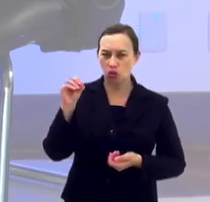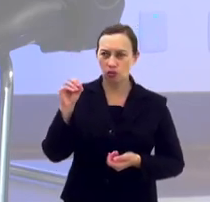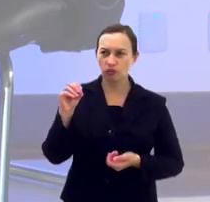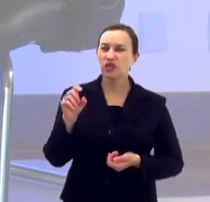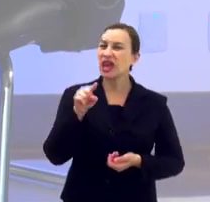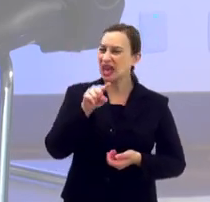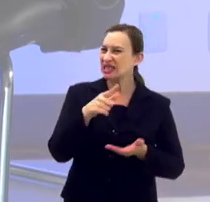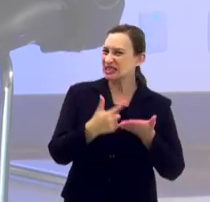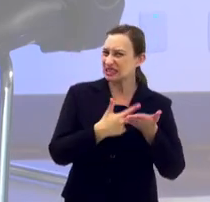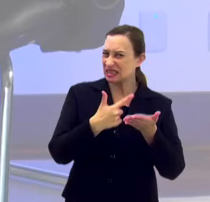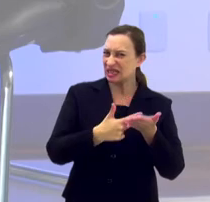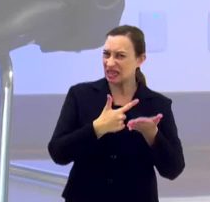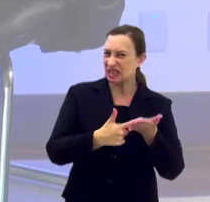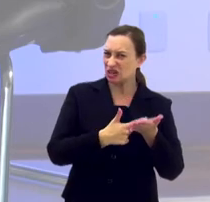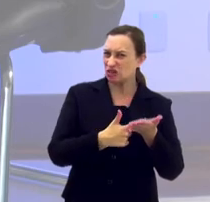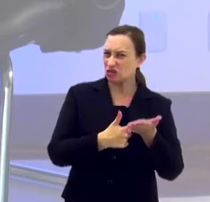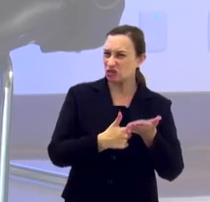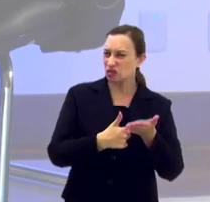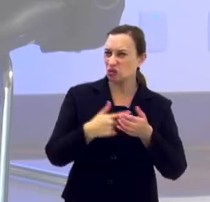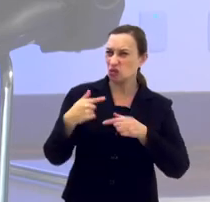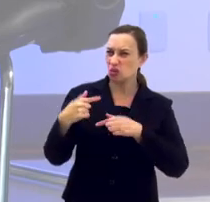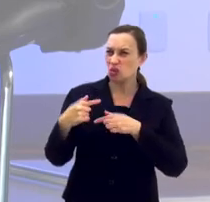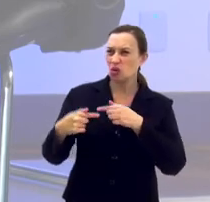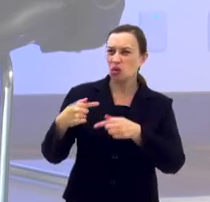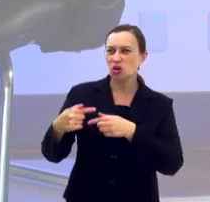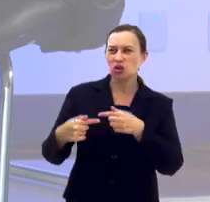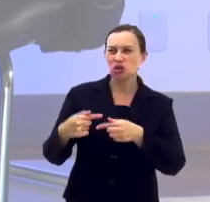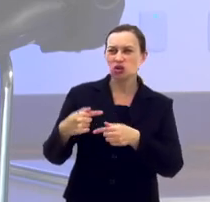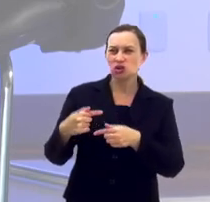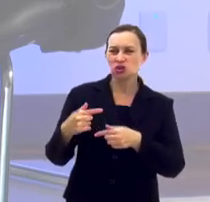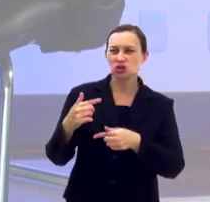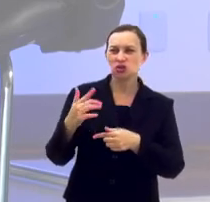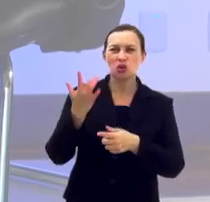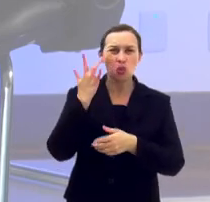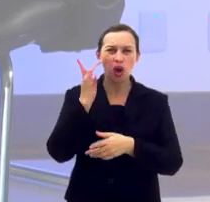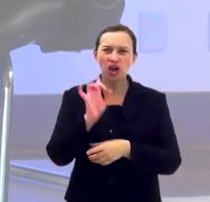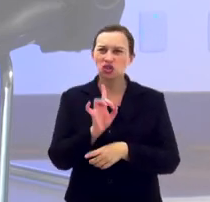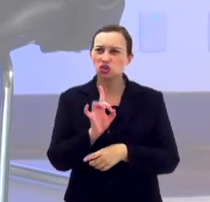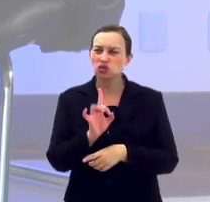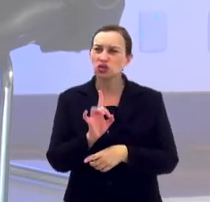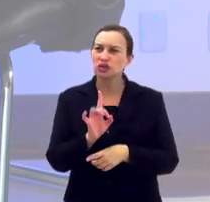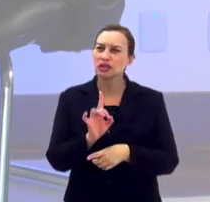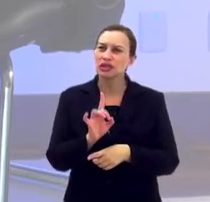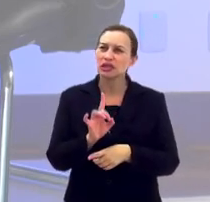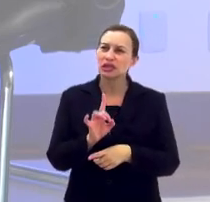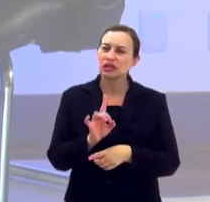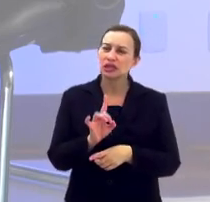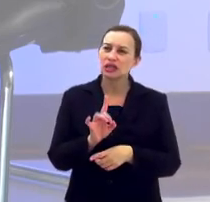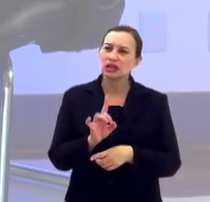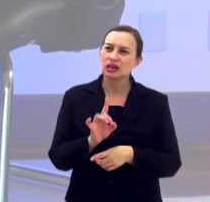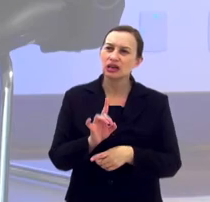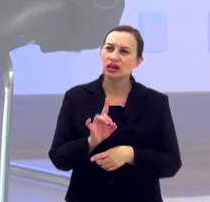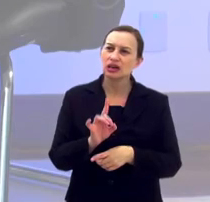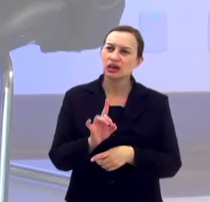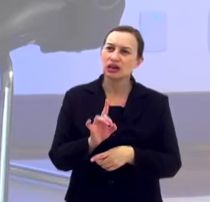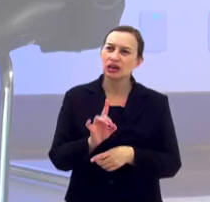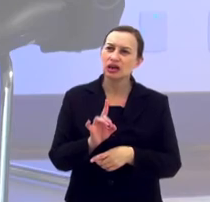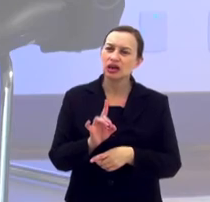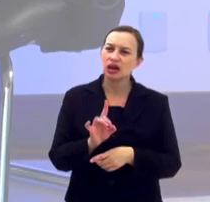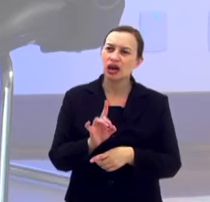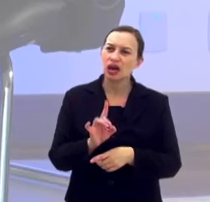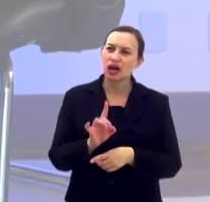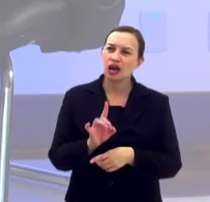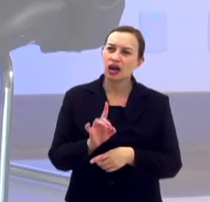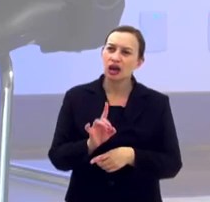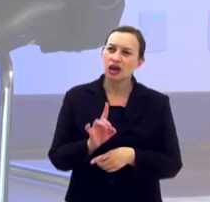Esse livro tem origem, se não me engano, através de Rasputin, a família da Rússia, família